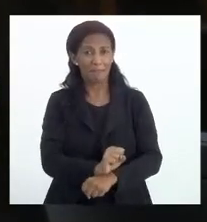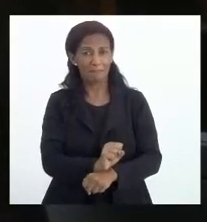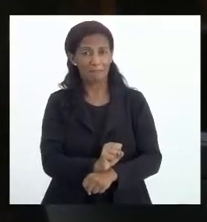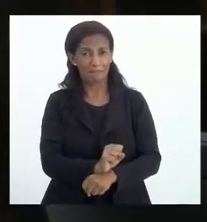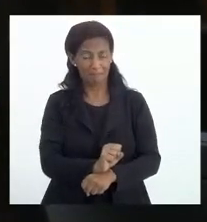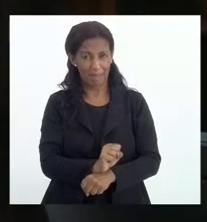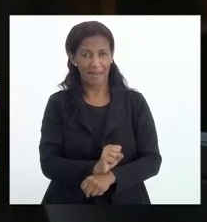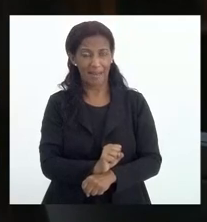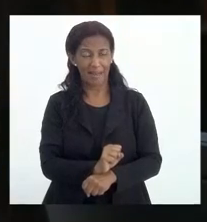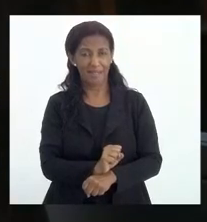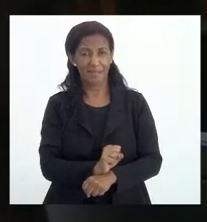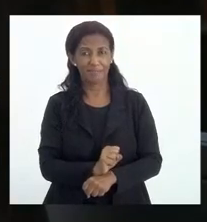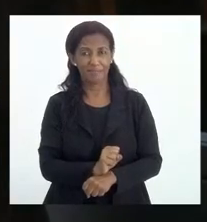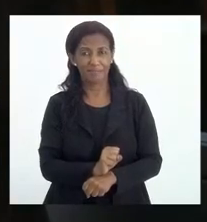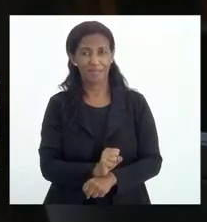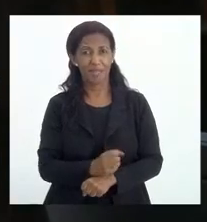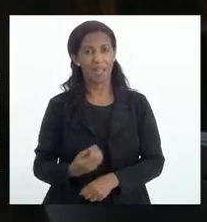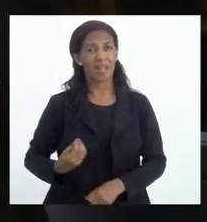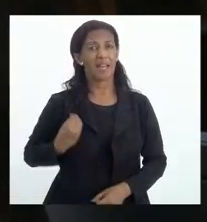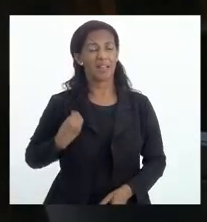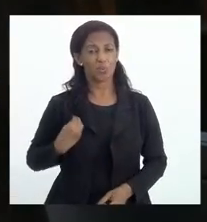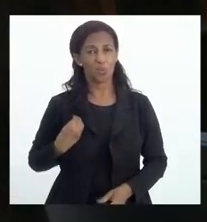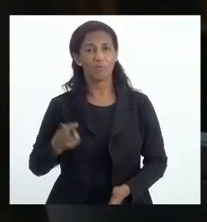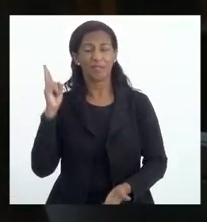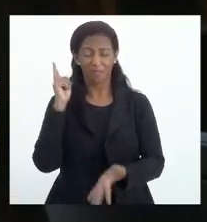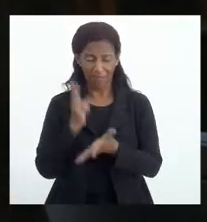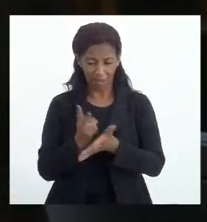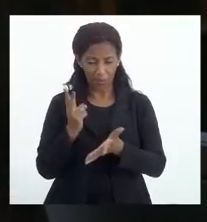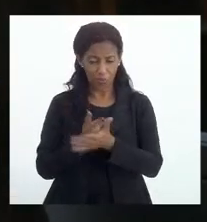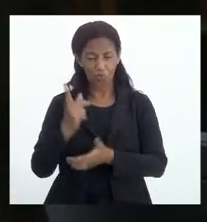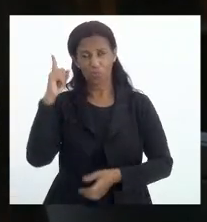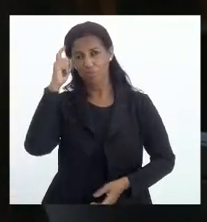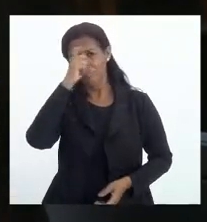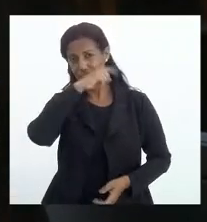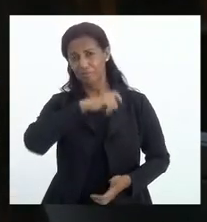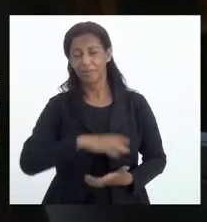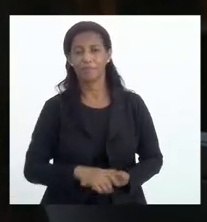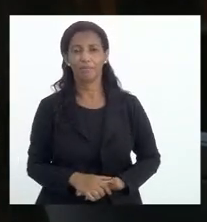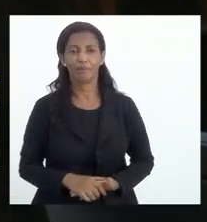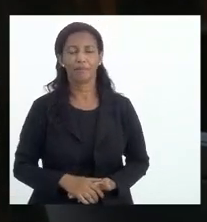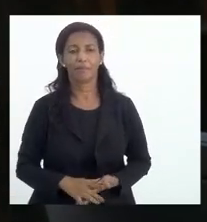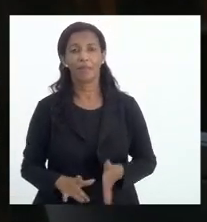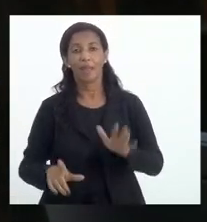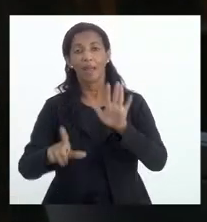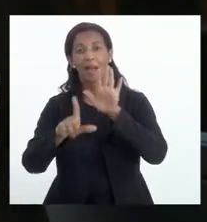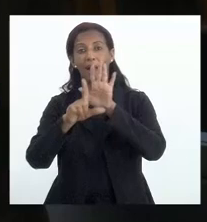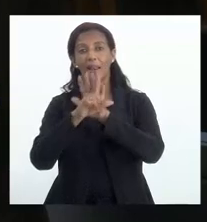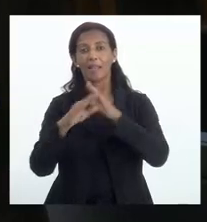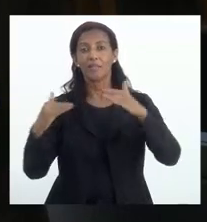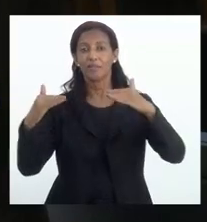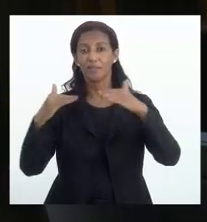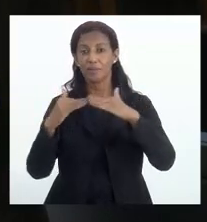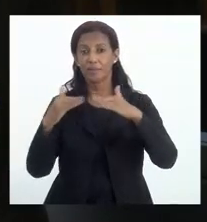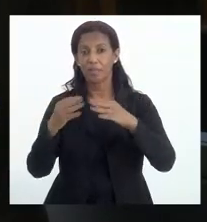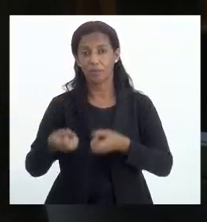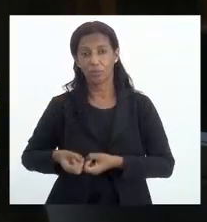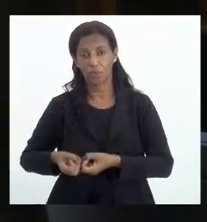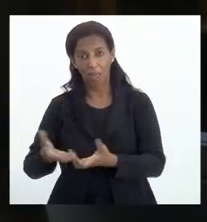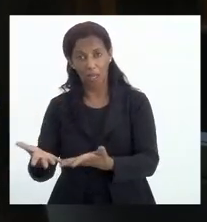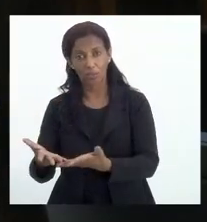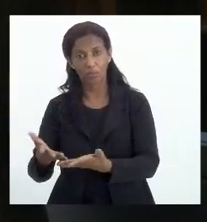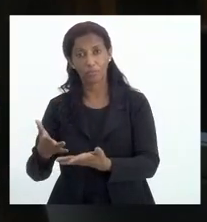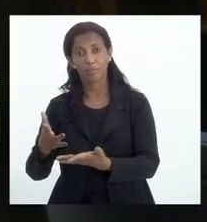de cabeça para baixo, a sua vida vai continuar de cabeça para baixo. A lei de teto de gastos faz isso